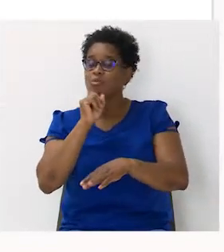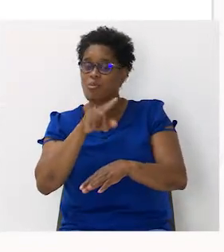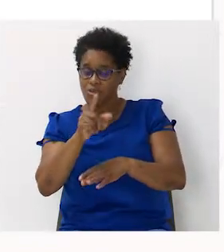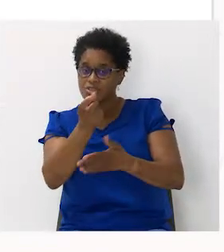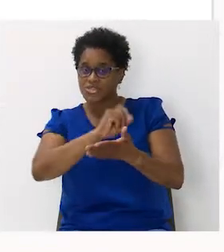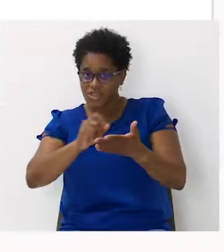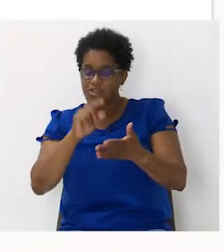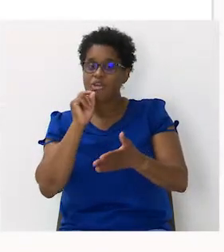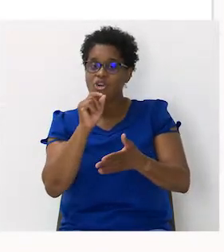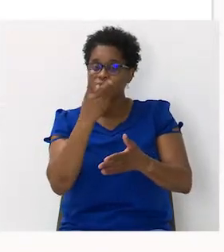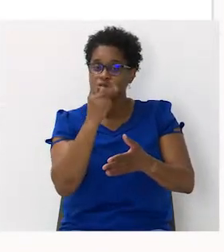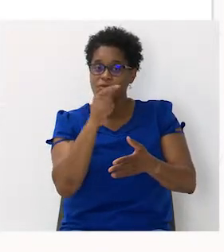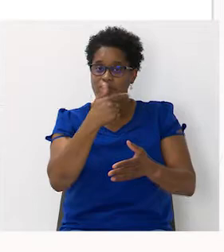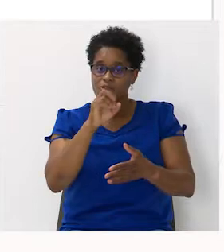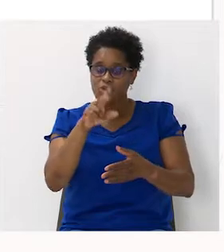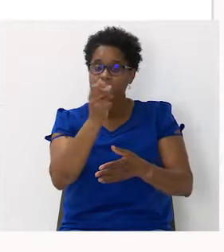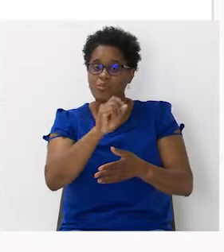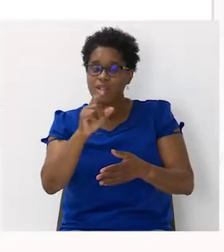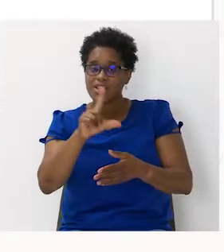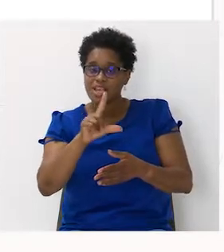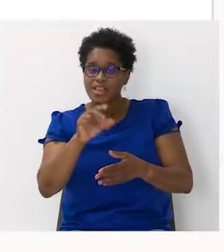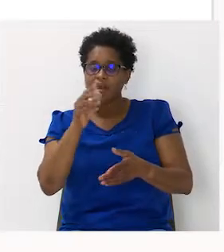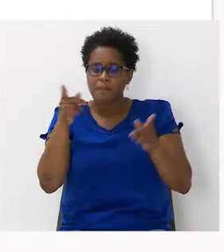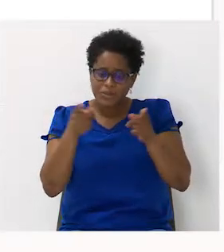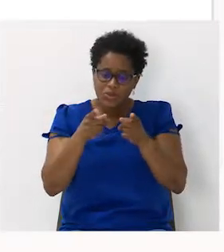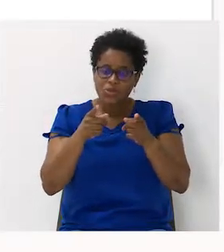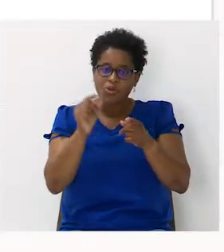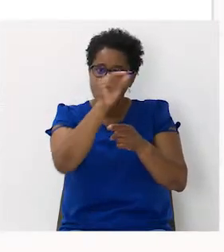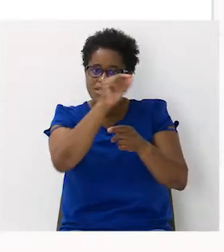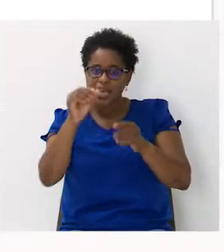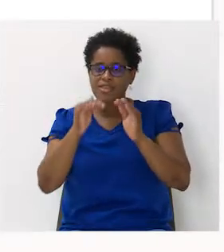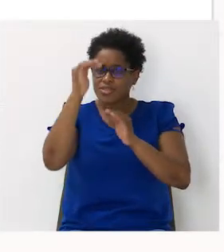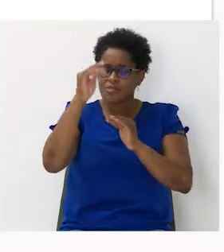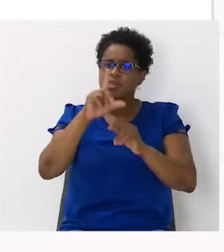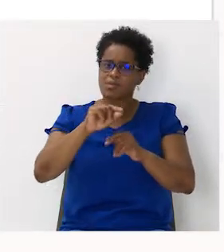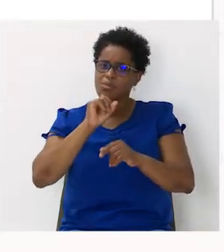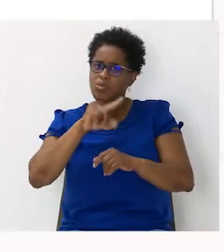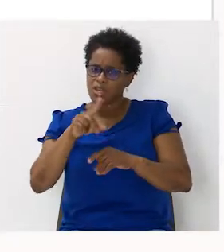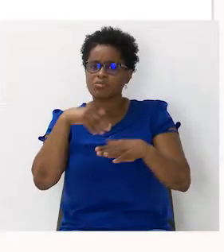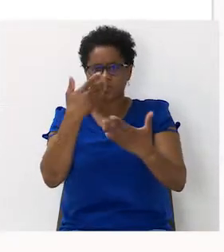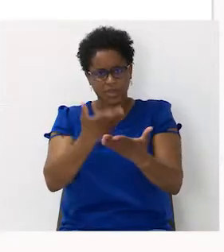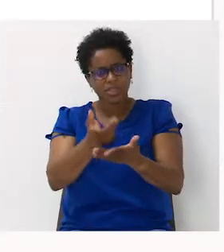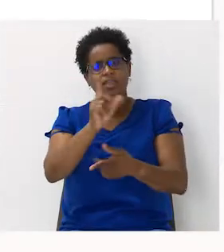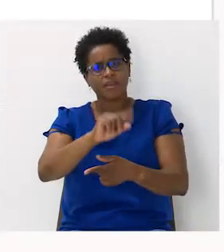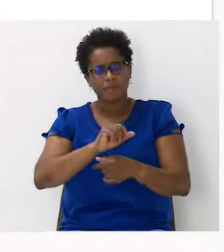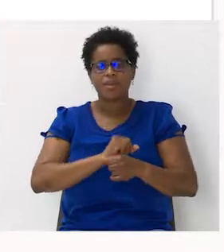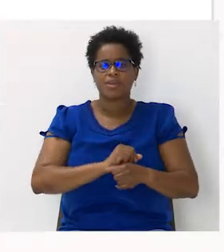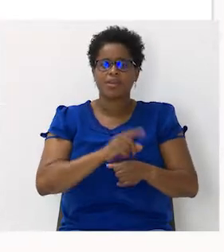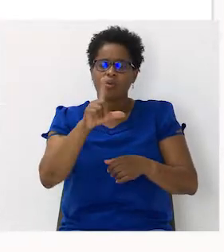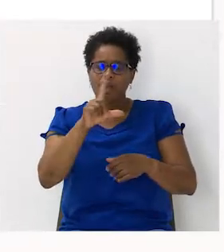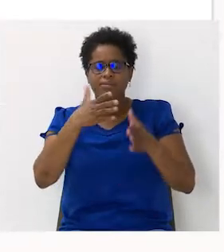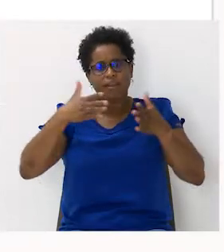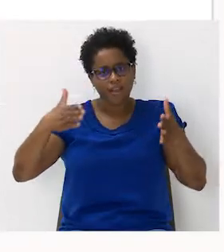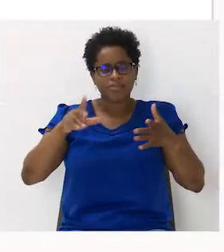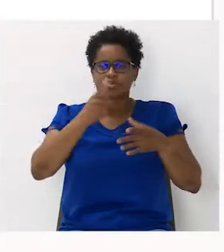de um vetor por letra minúscula, com setinha em cima. Também podemos representar por letras